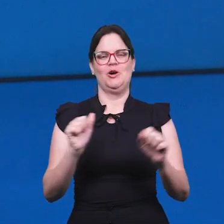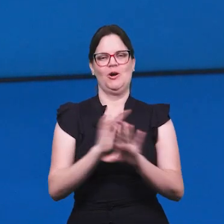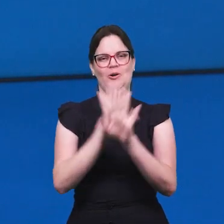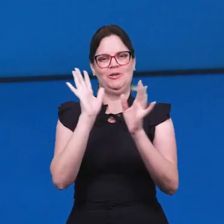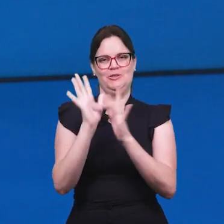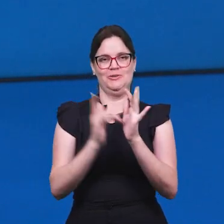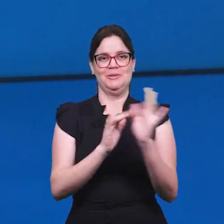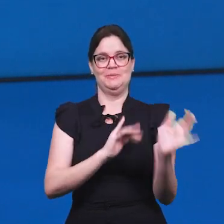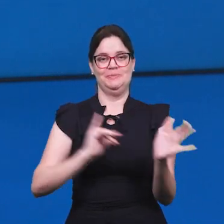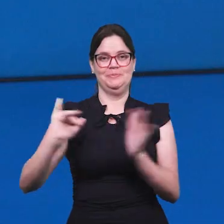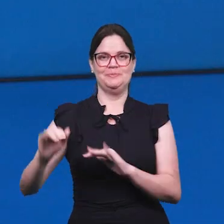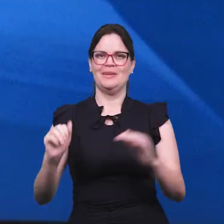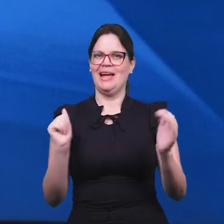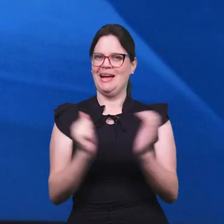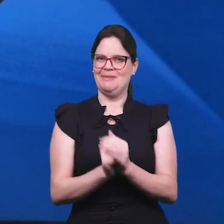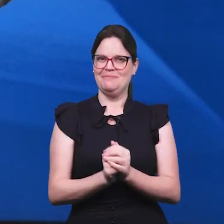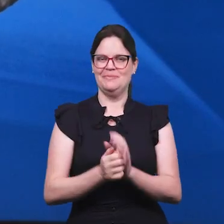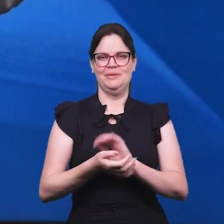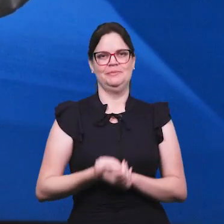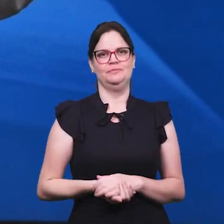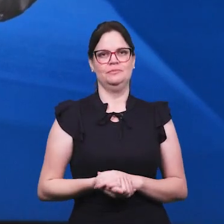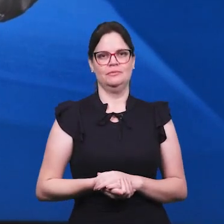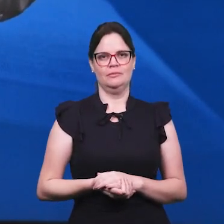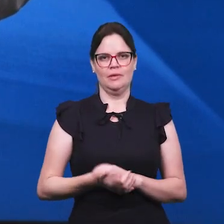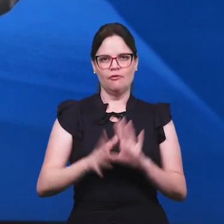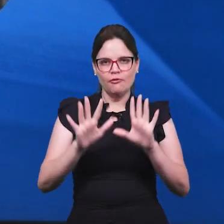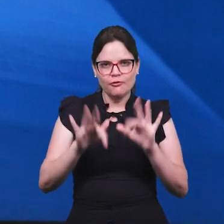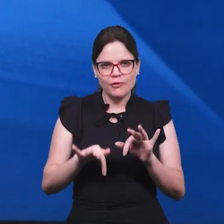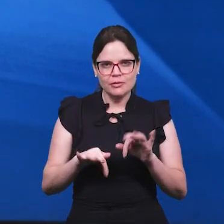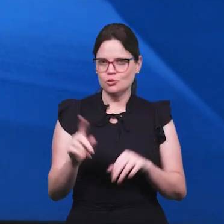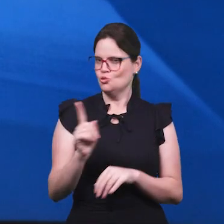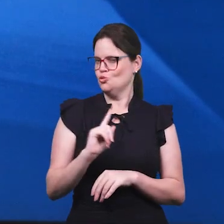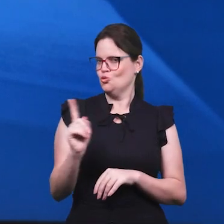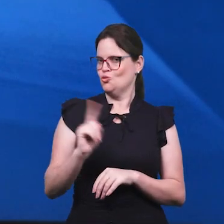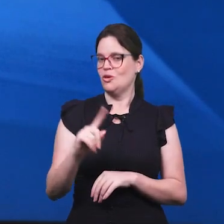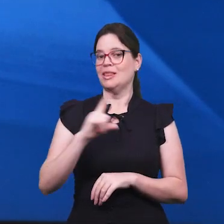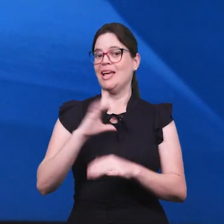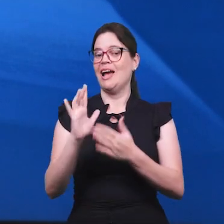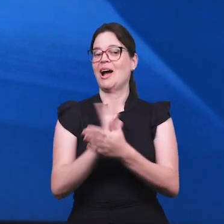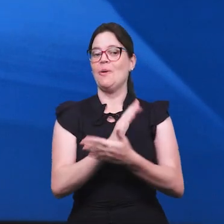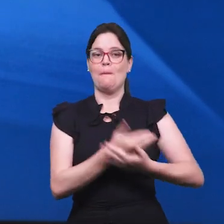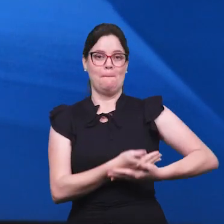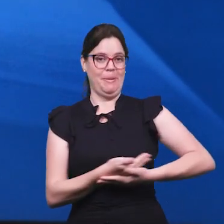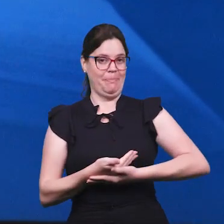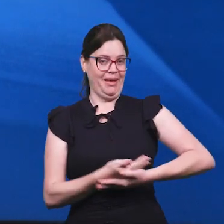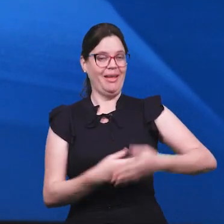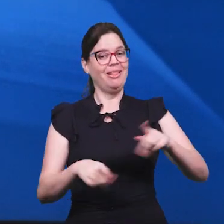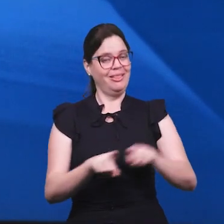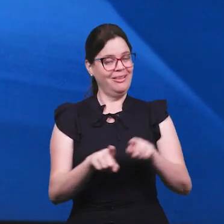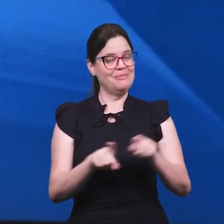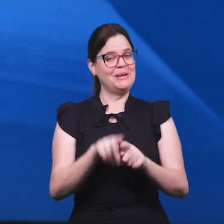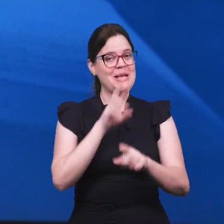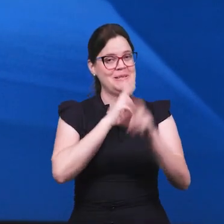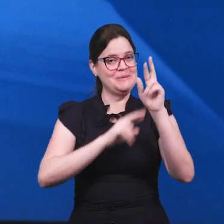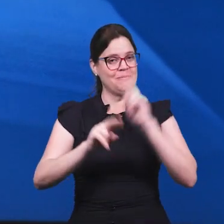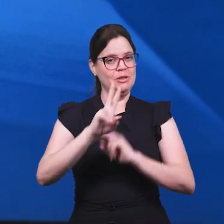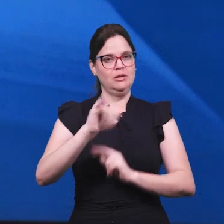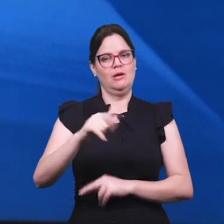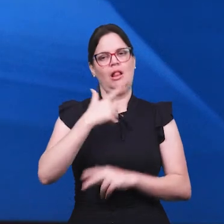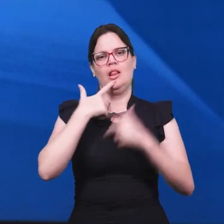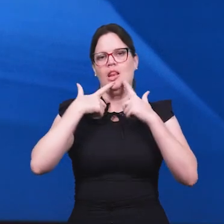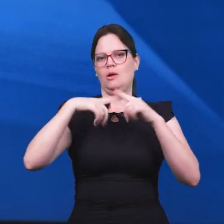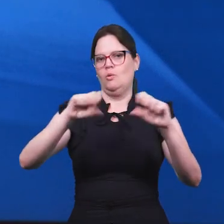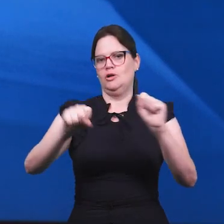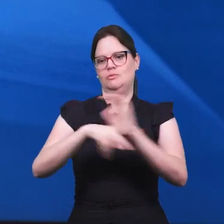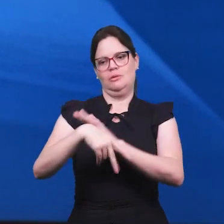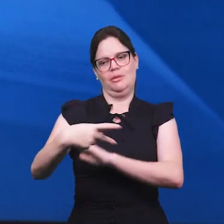sua família. Glória a Jesus. Amém, irmão? Não terminamos ainda, porque nós temos agora alguns bebês que vão também manifestar